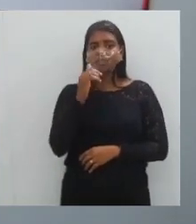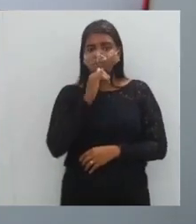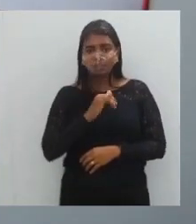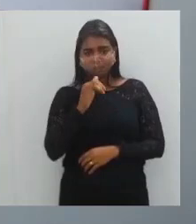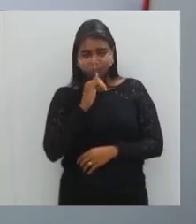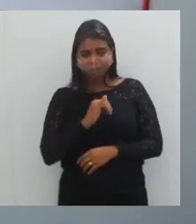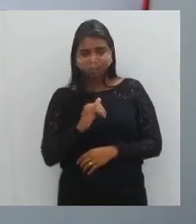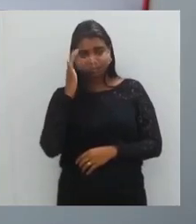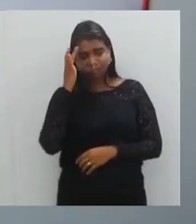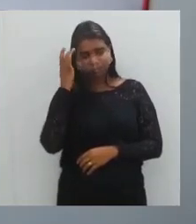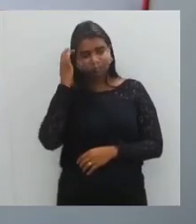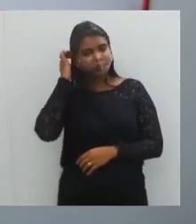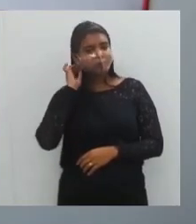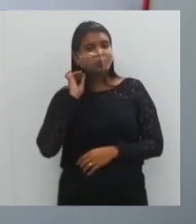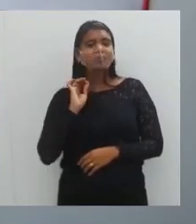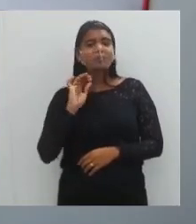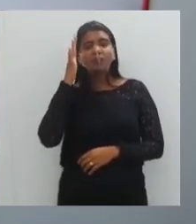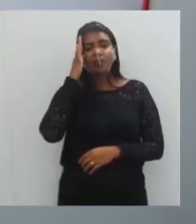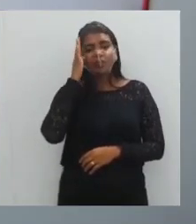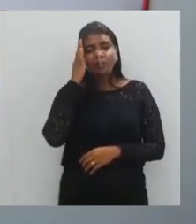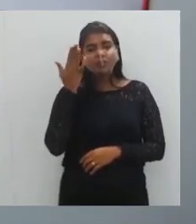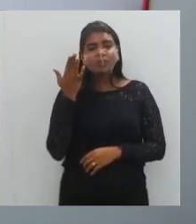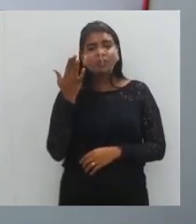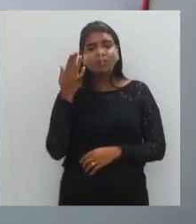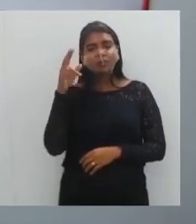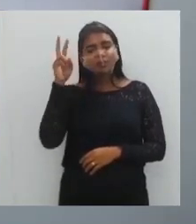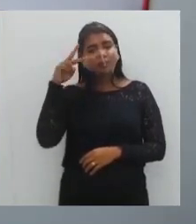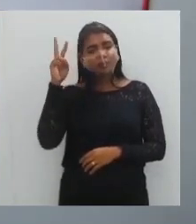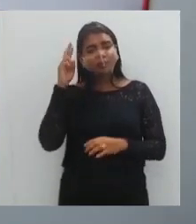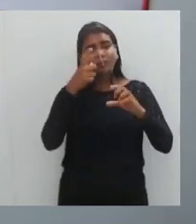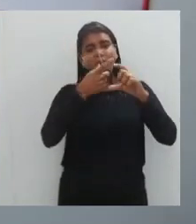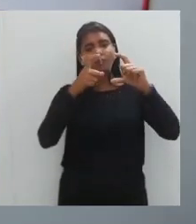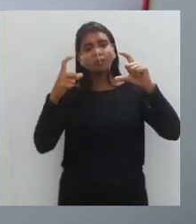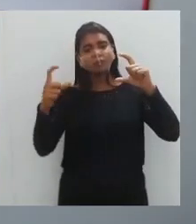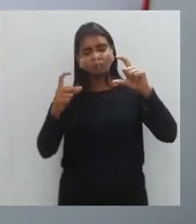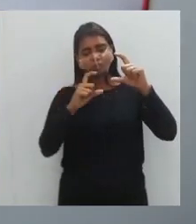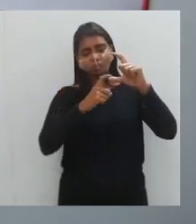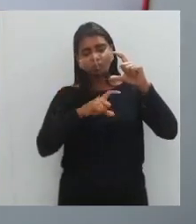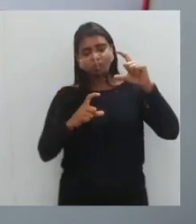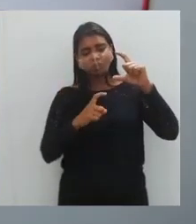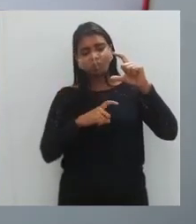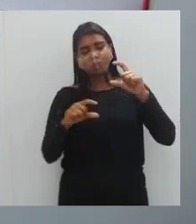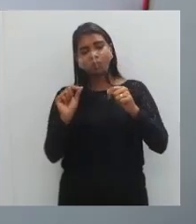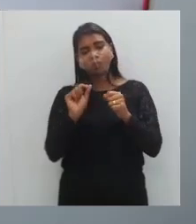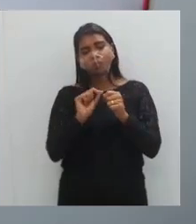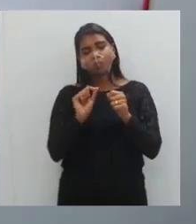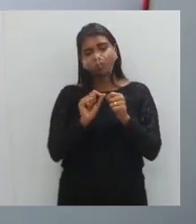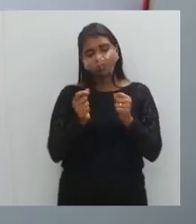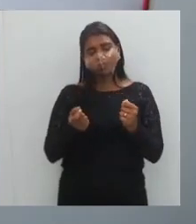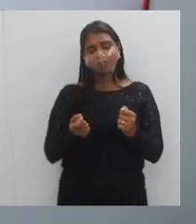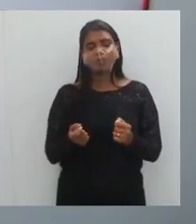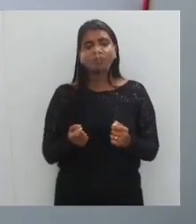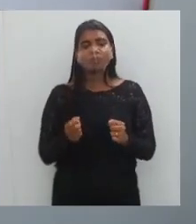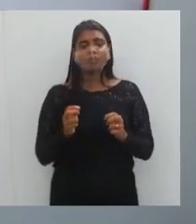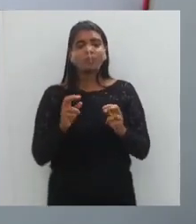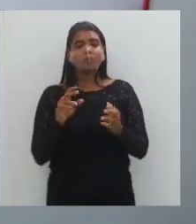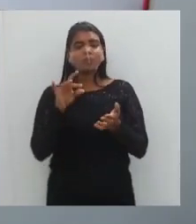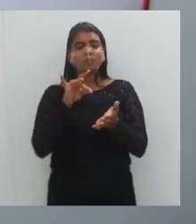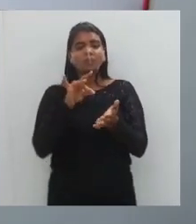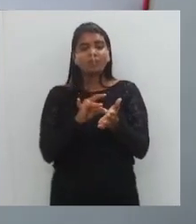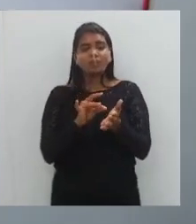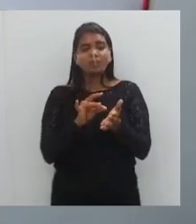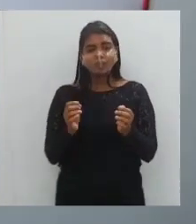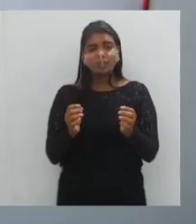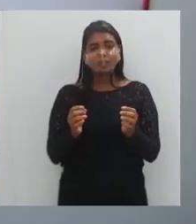verbal, tá? E a compreensão da história, ela é feita de forma mais eficaz quando você